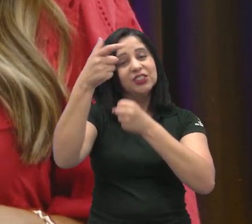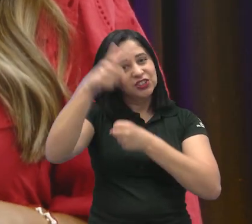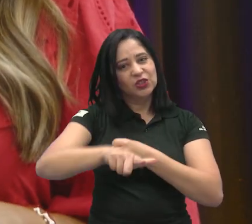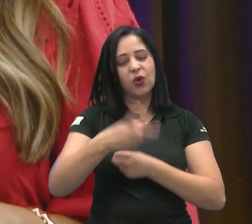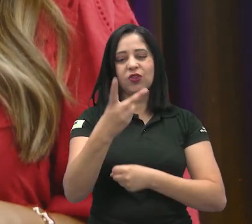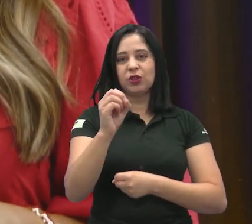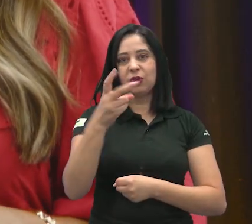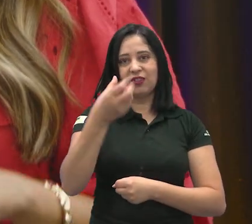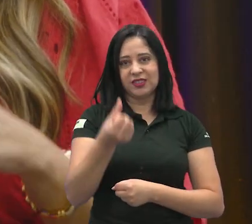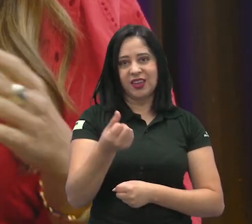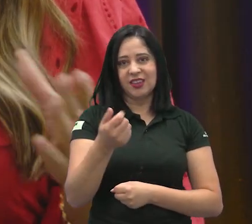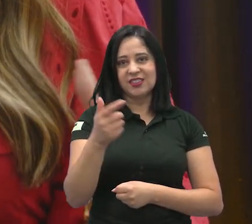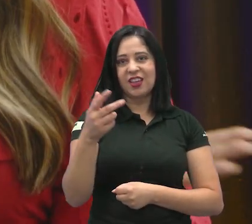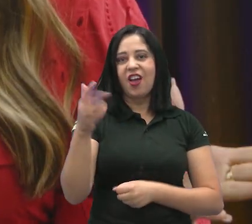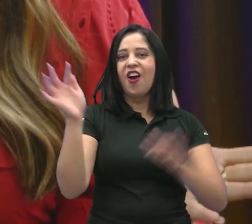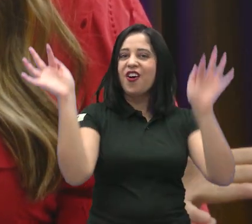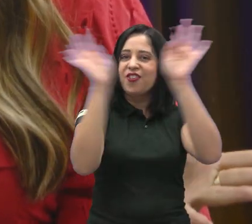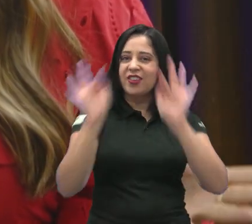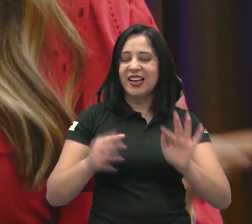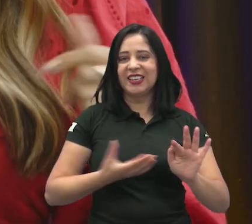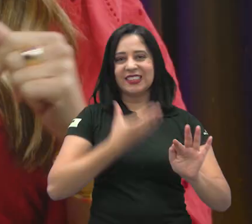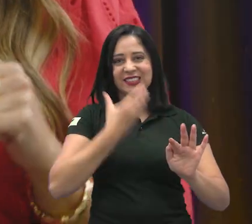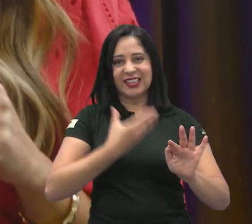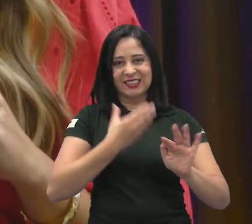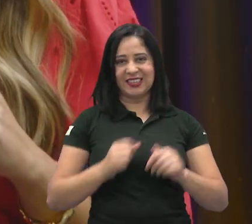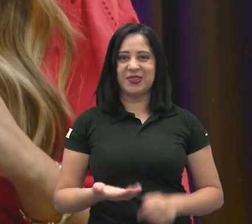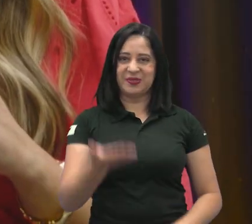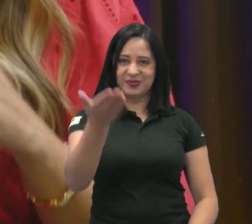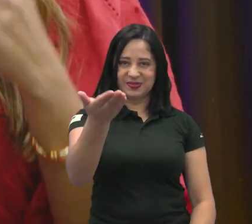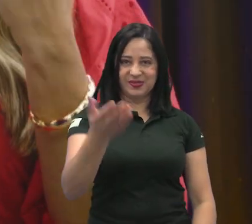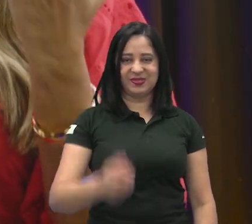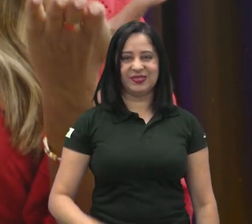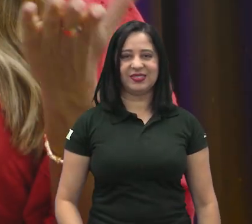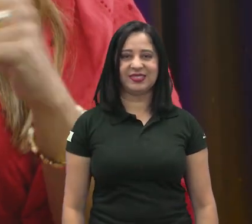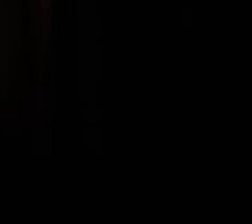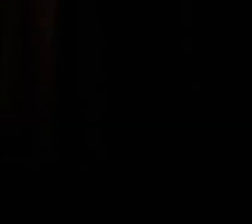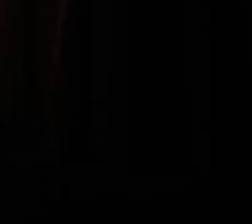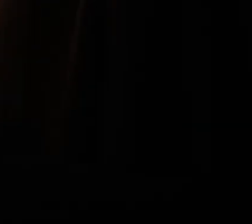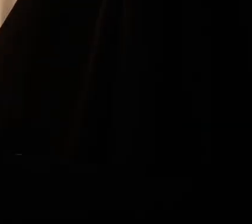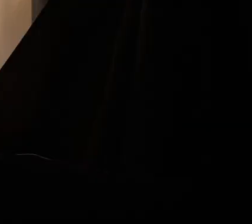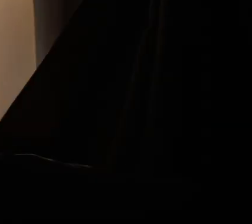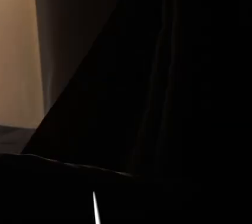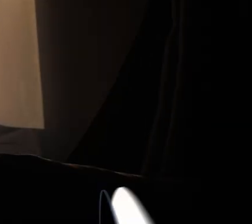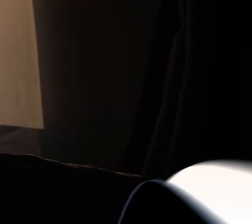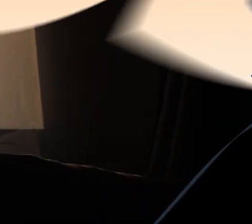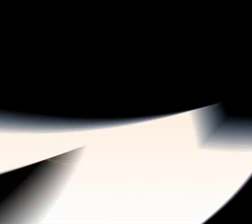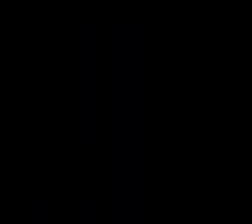2026. Um Feliz Natal de toda a família da TV Câmara.